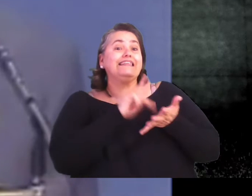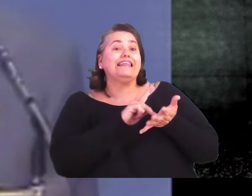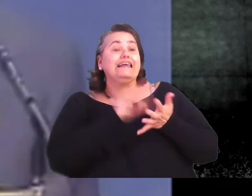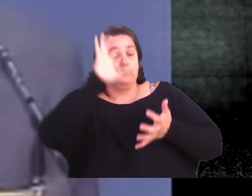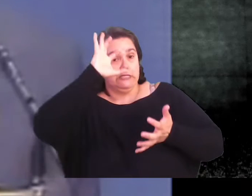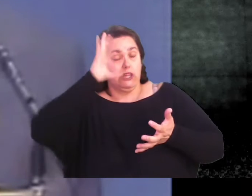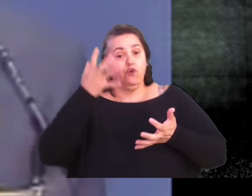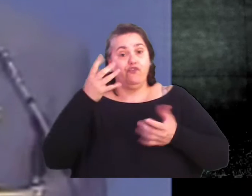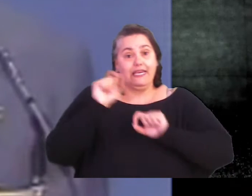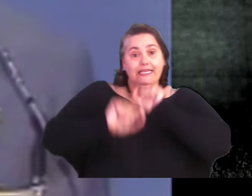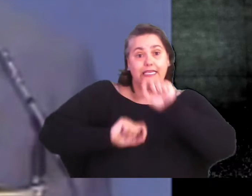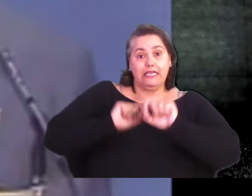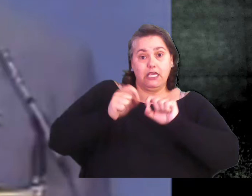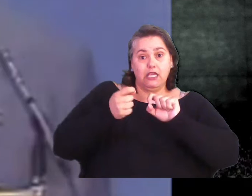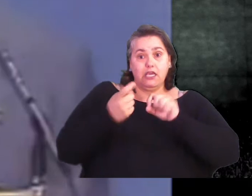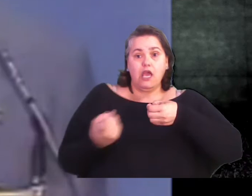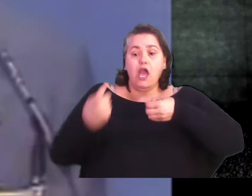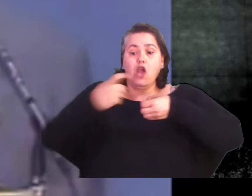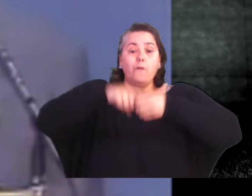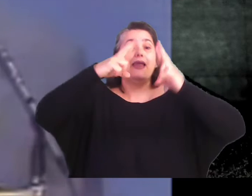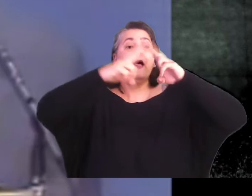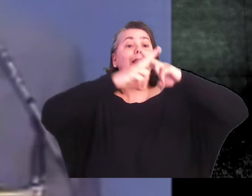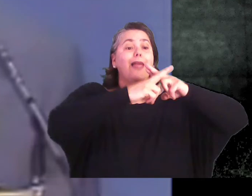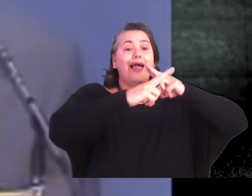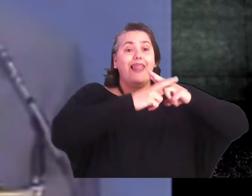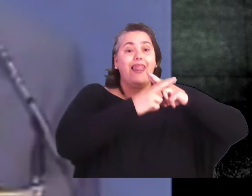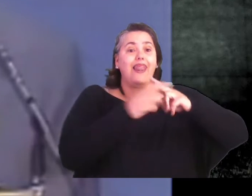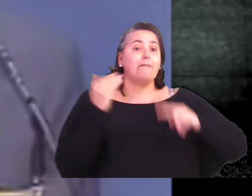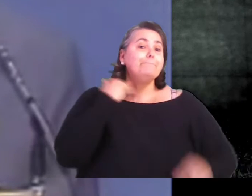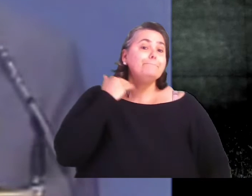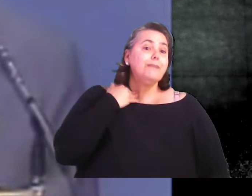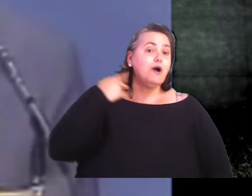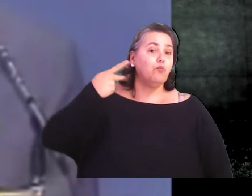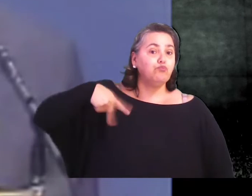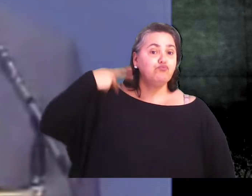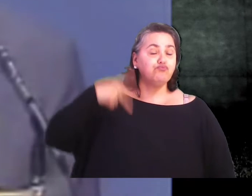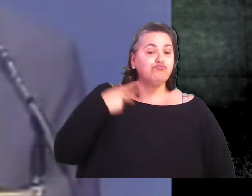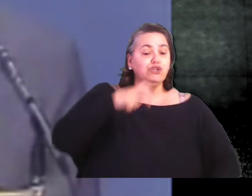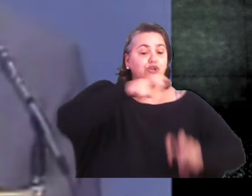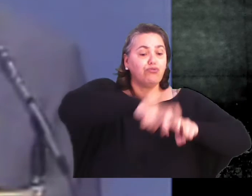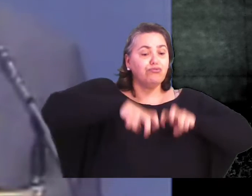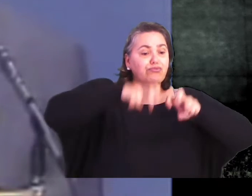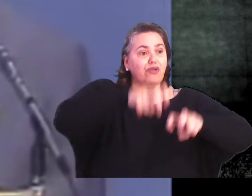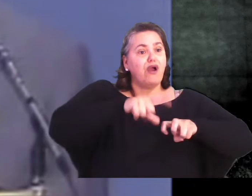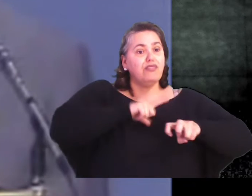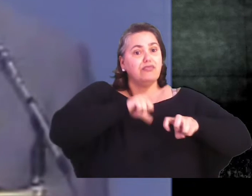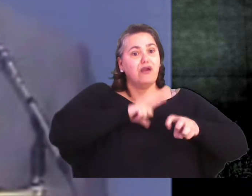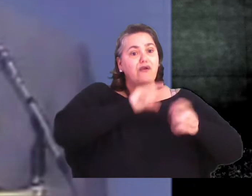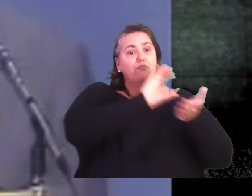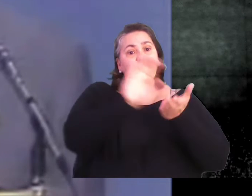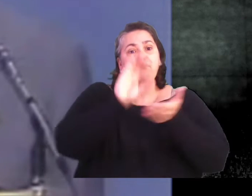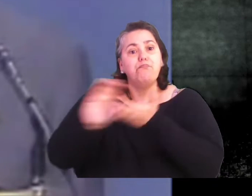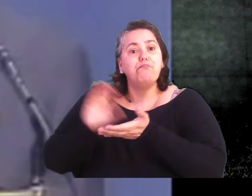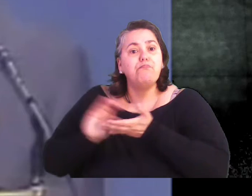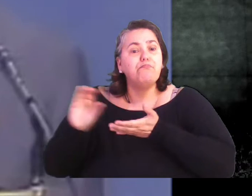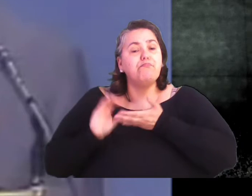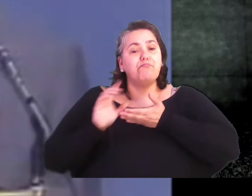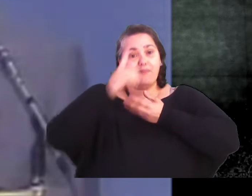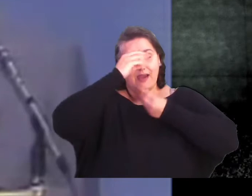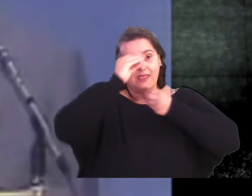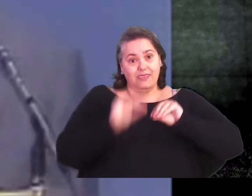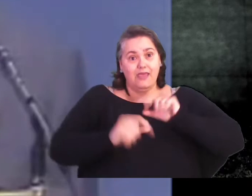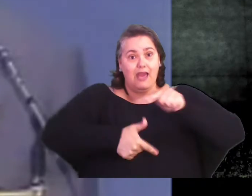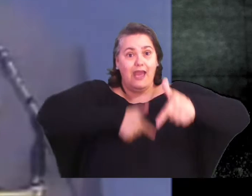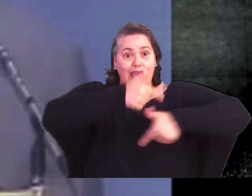poderemos resolver isso recuperando a Caixa Econômica como grande instrumento de política agrícola, fazendo com que os recursos do Fundo de Garantia, os recursos